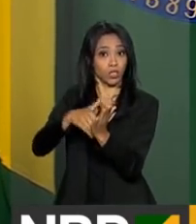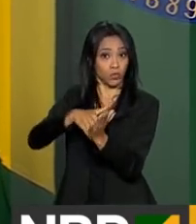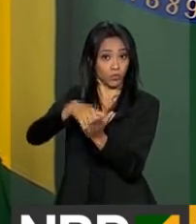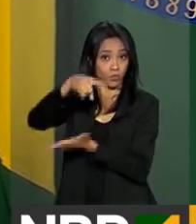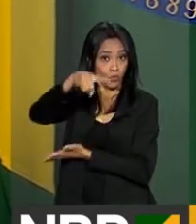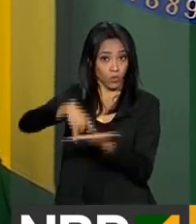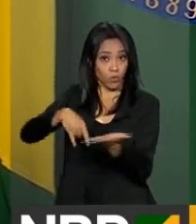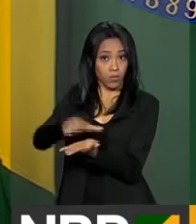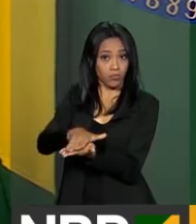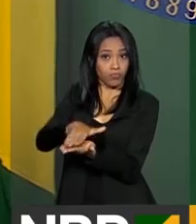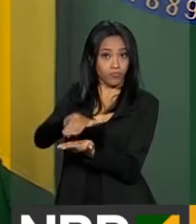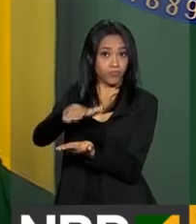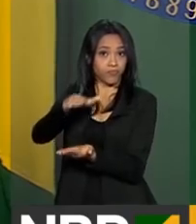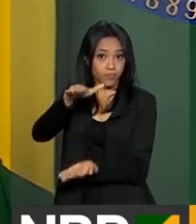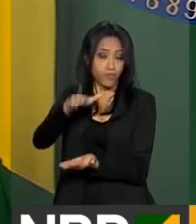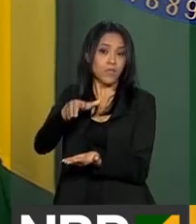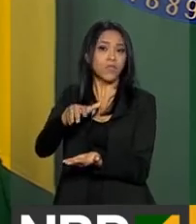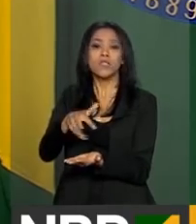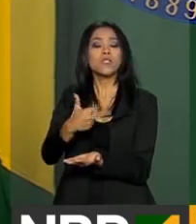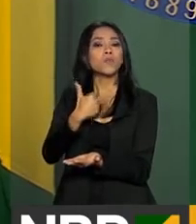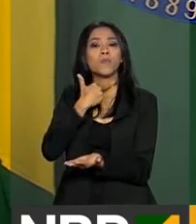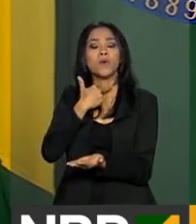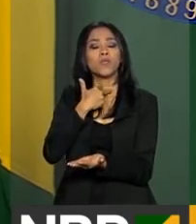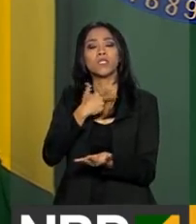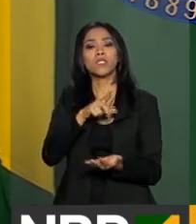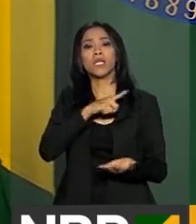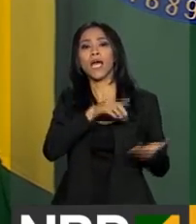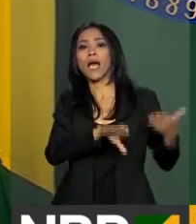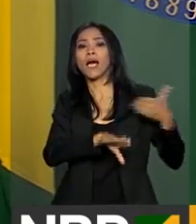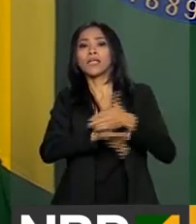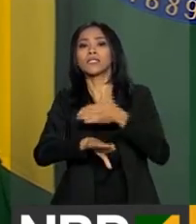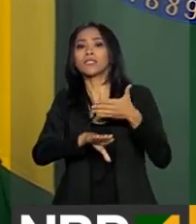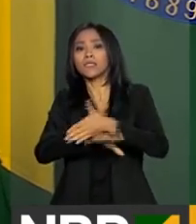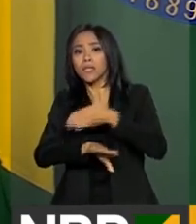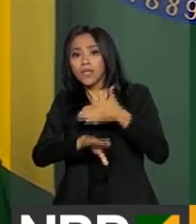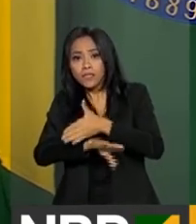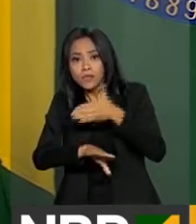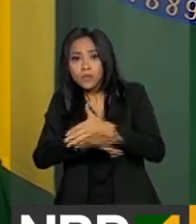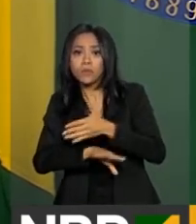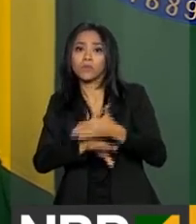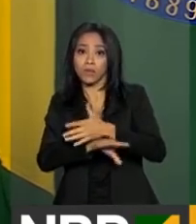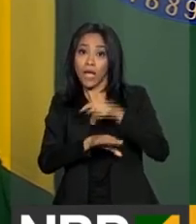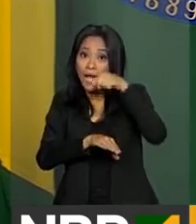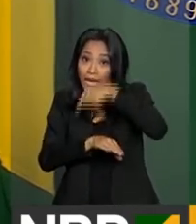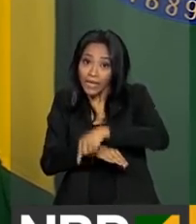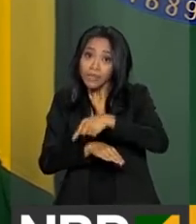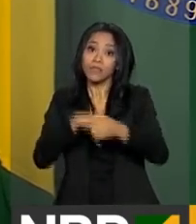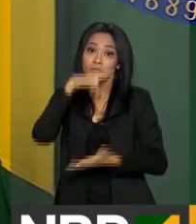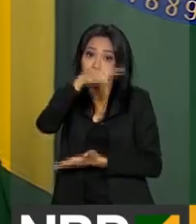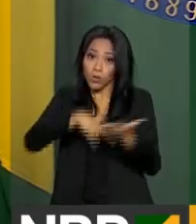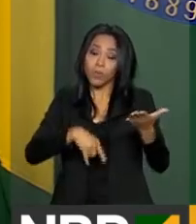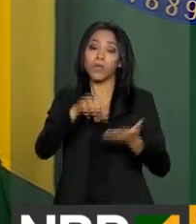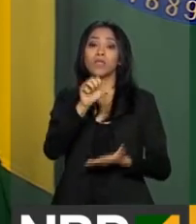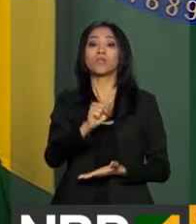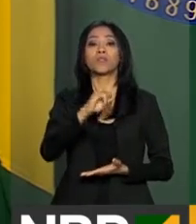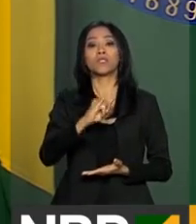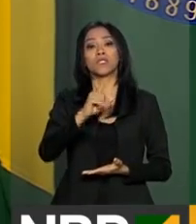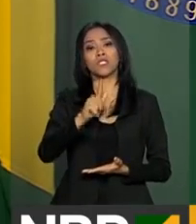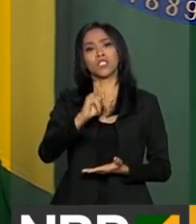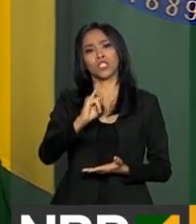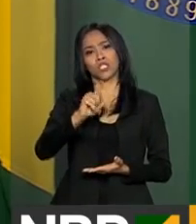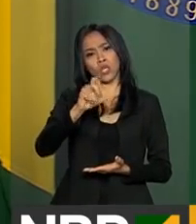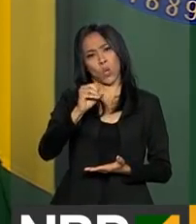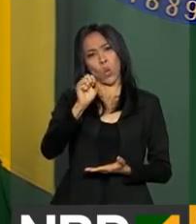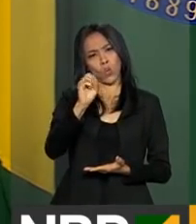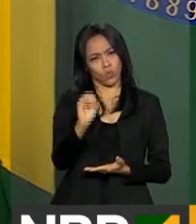é possível dar acesso a esse inquérito sigiloso aí eu pergunto